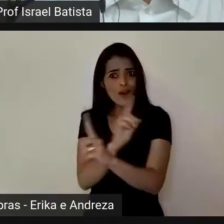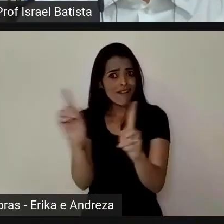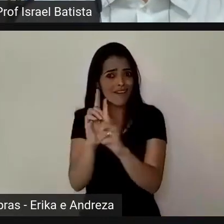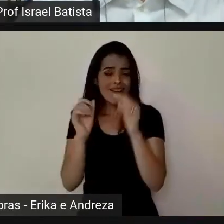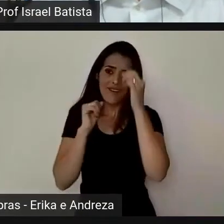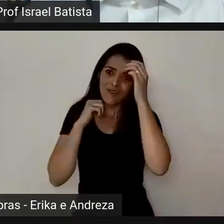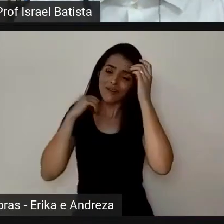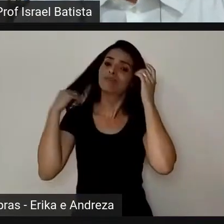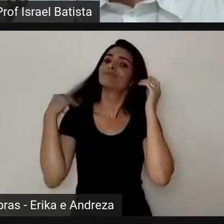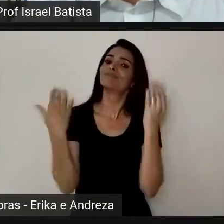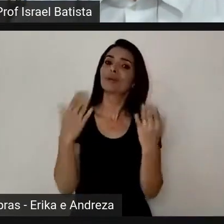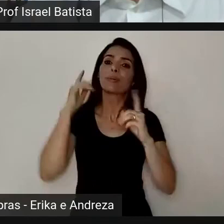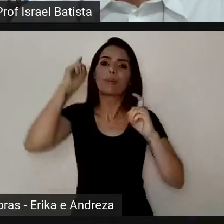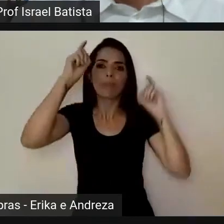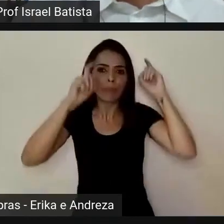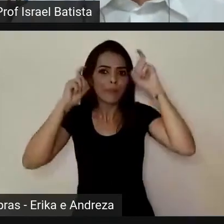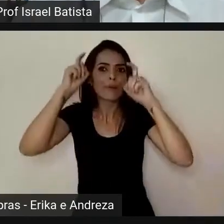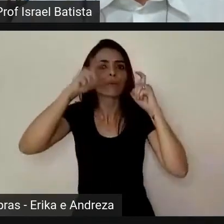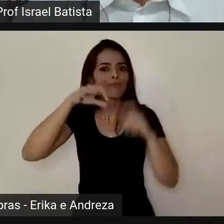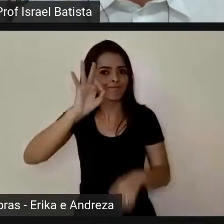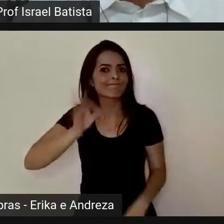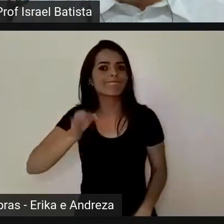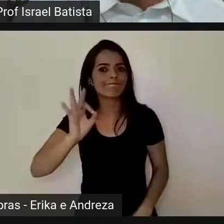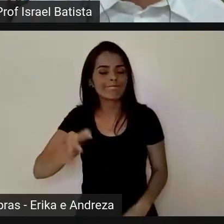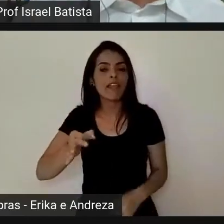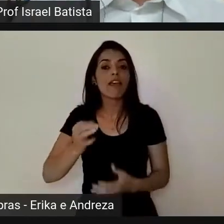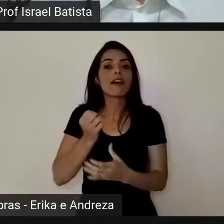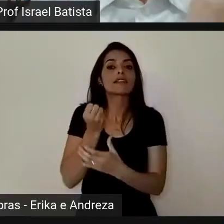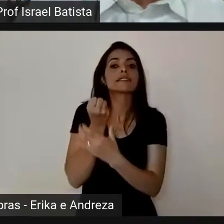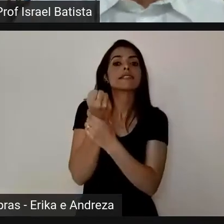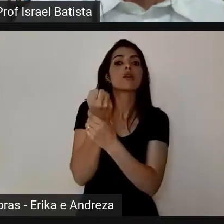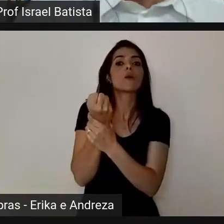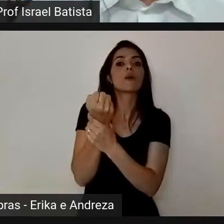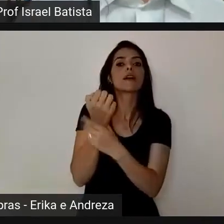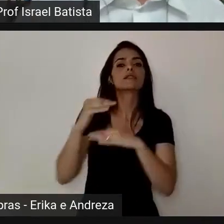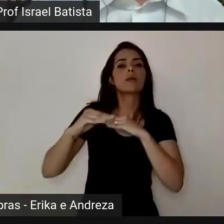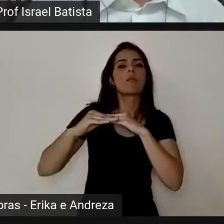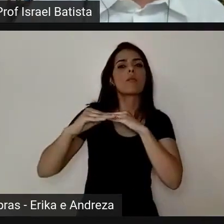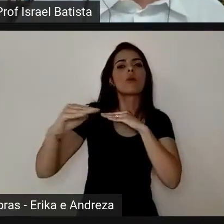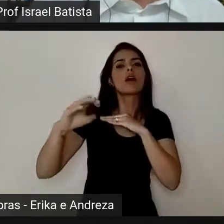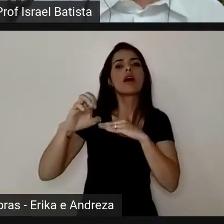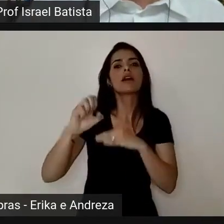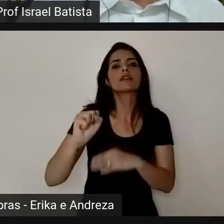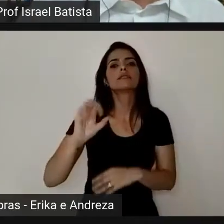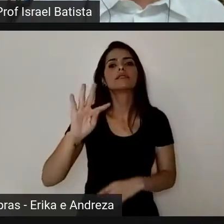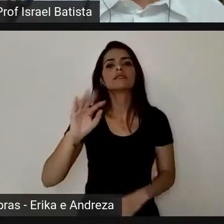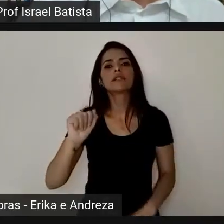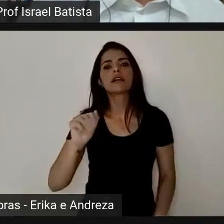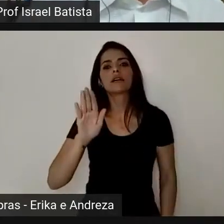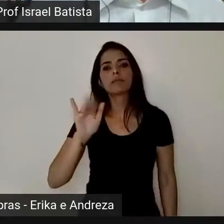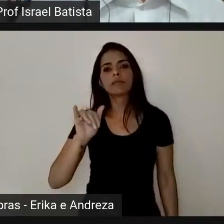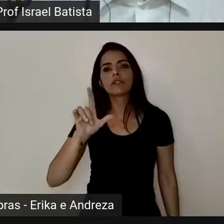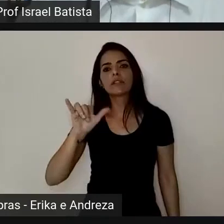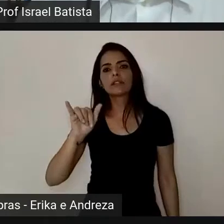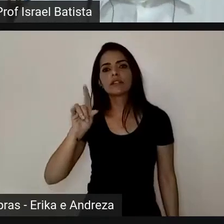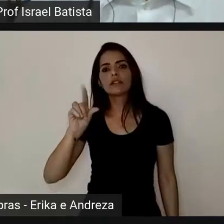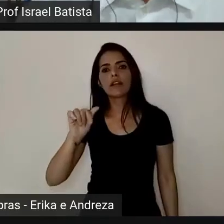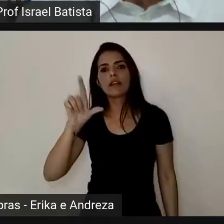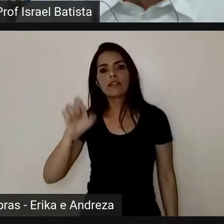me preocupa bastante. Para nós, a estabilidade é inegociável, é o principal erro dessa PEC, né?